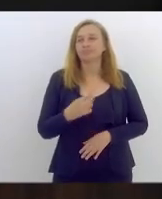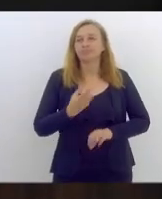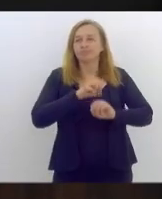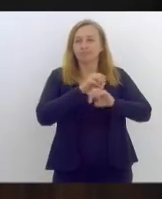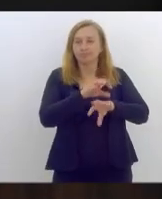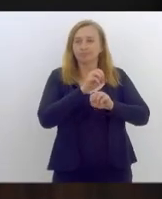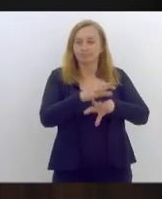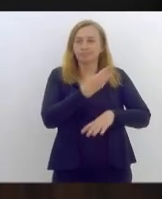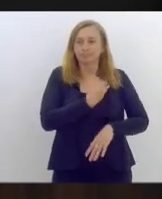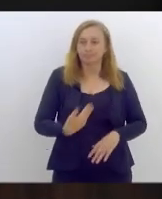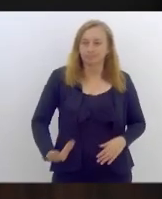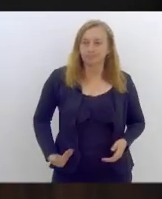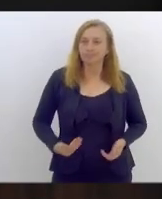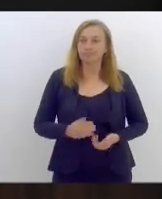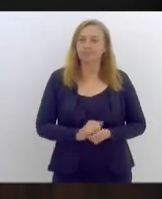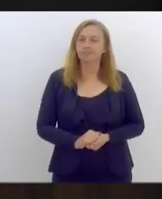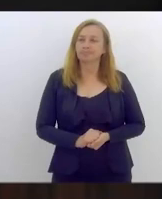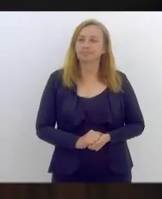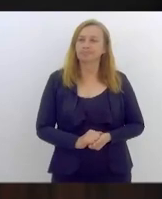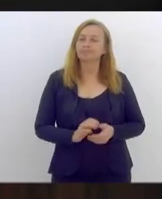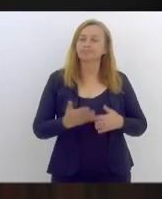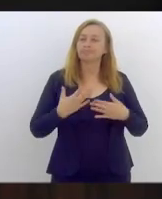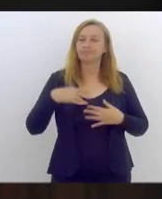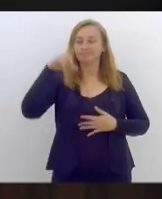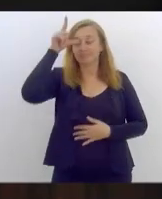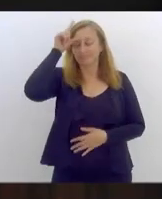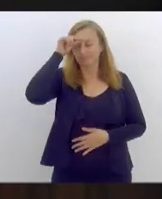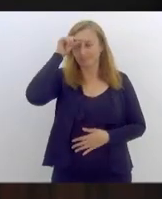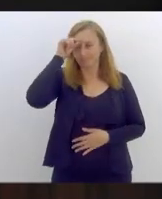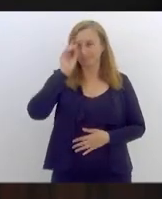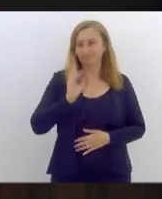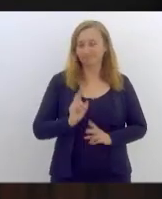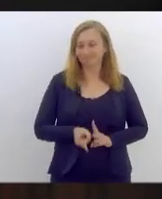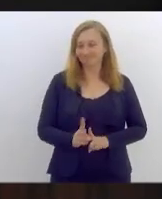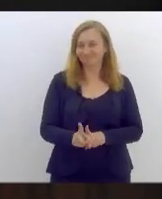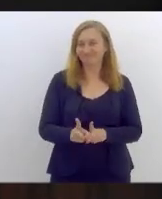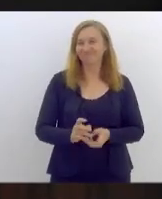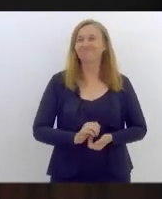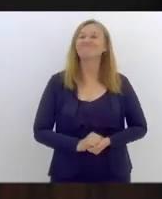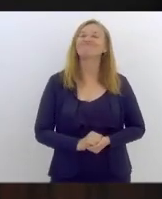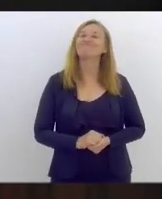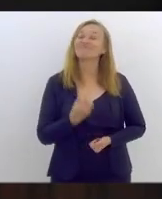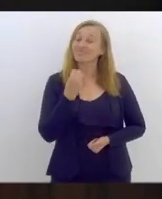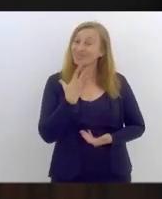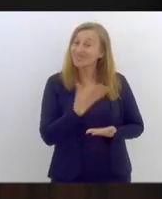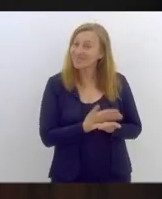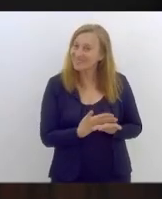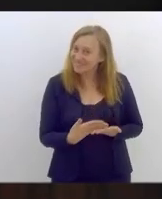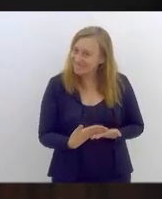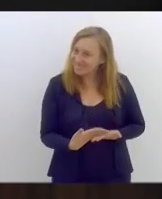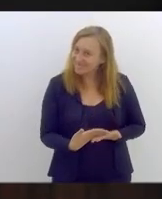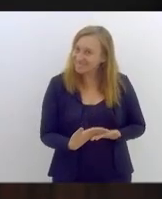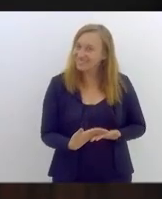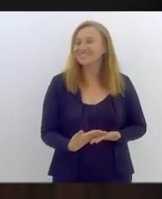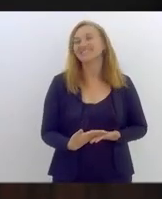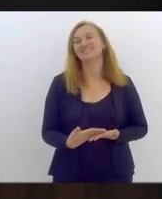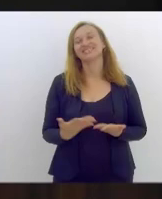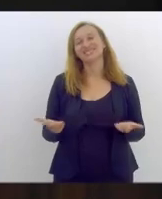educação pública, mas estamos respirando, vamos seguir lutando. Bom, eu inicio,